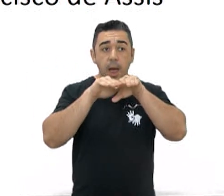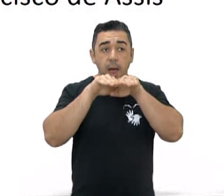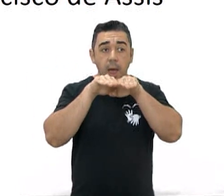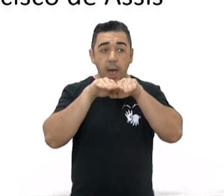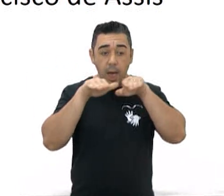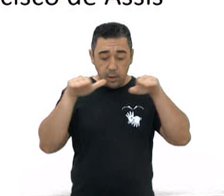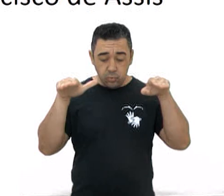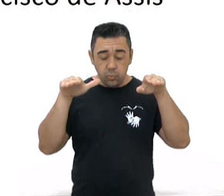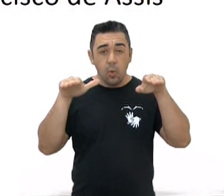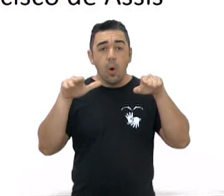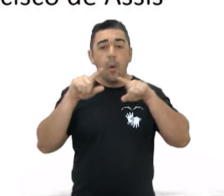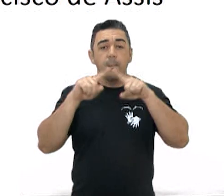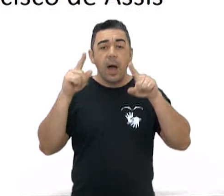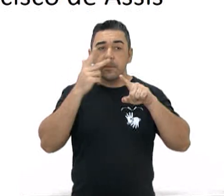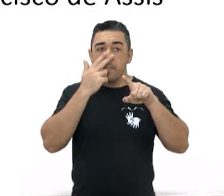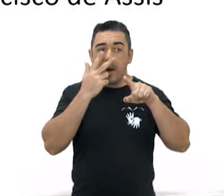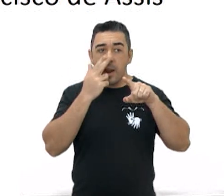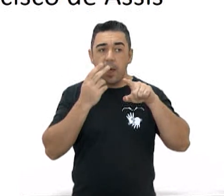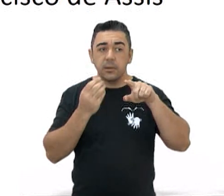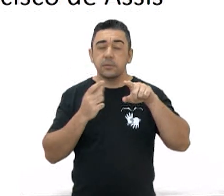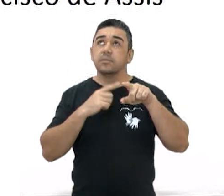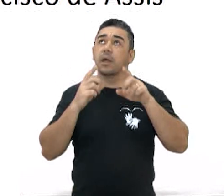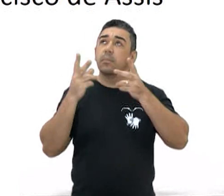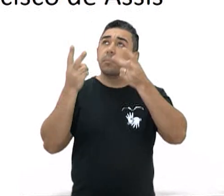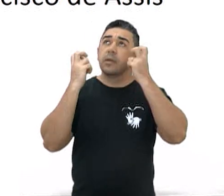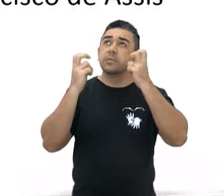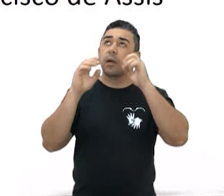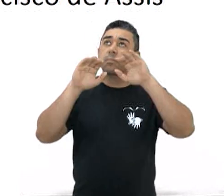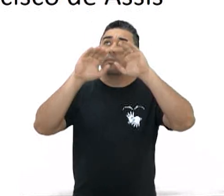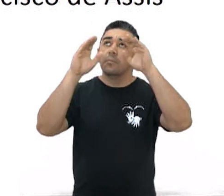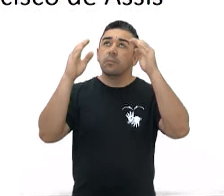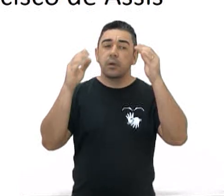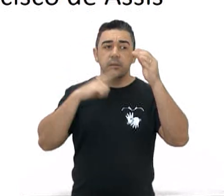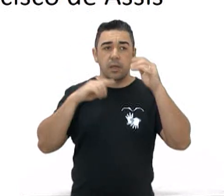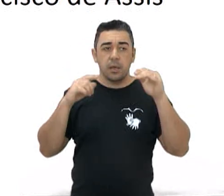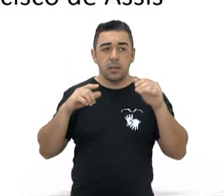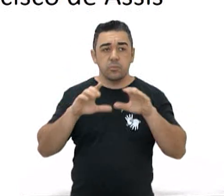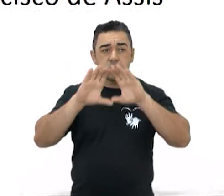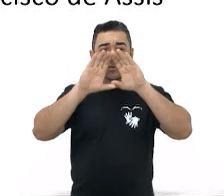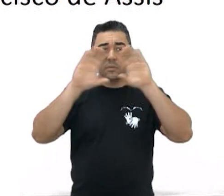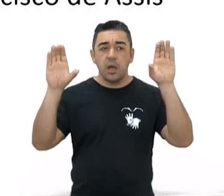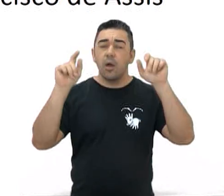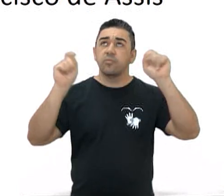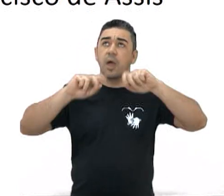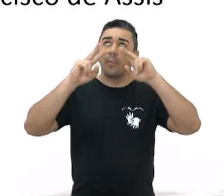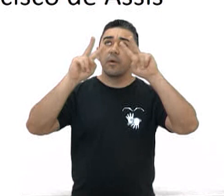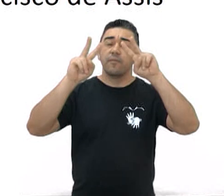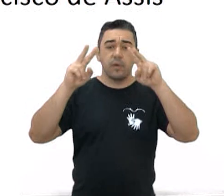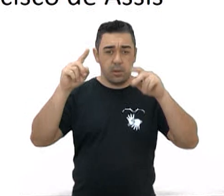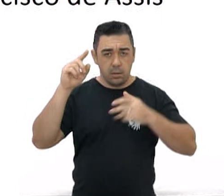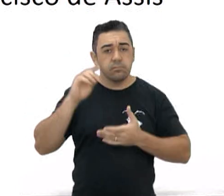como se fosse o pilar estivesse saindo, você vê o céu lá atrás.